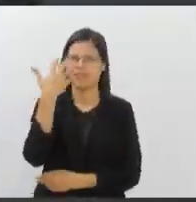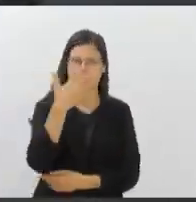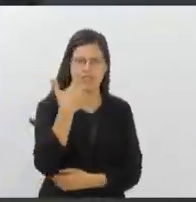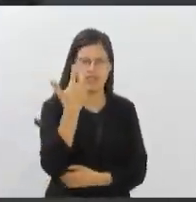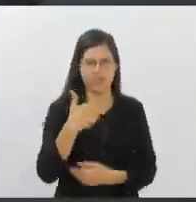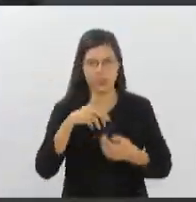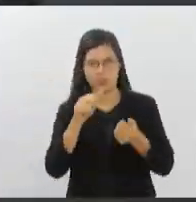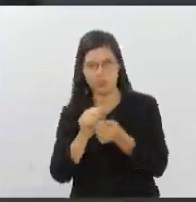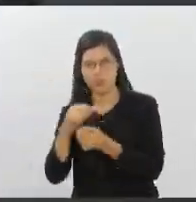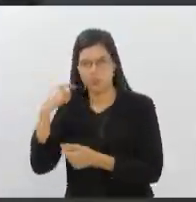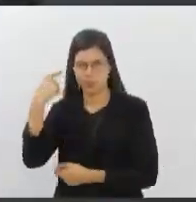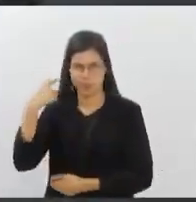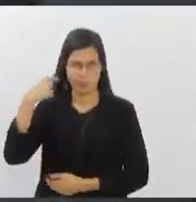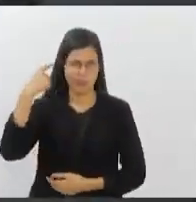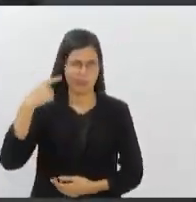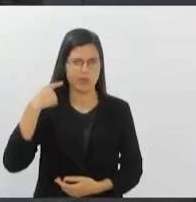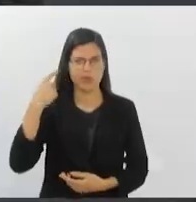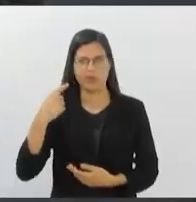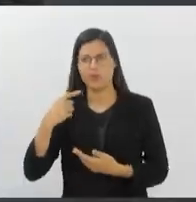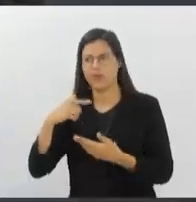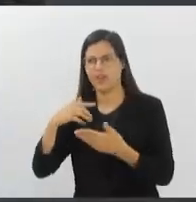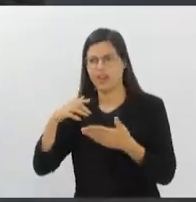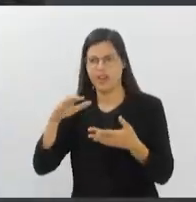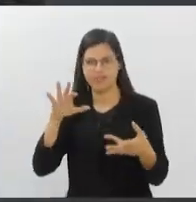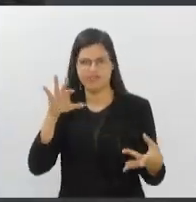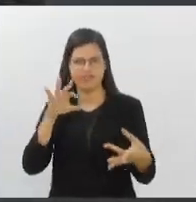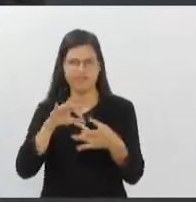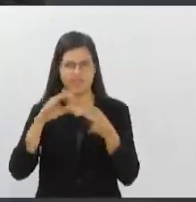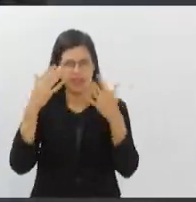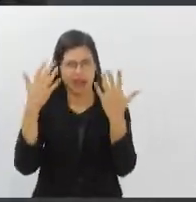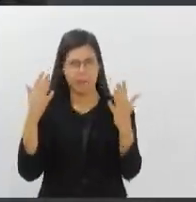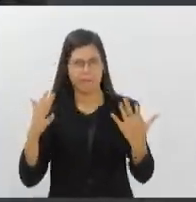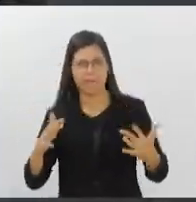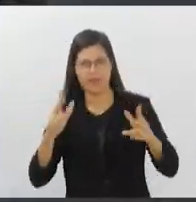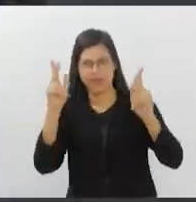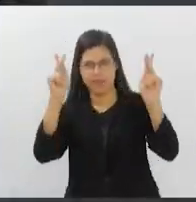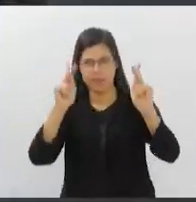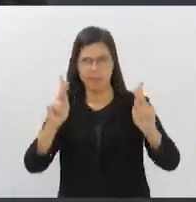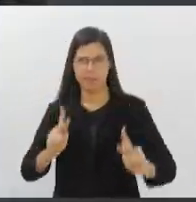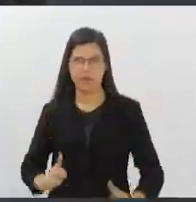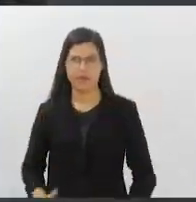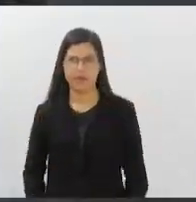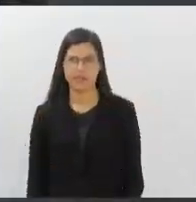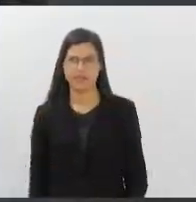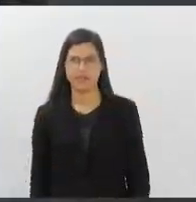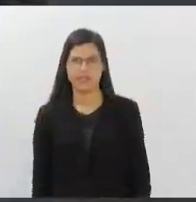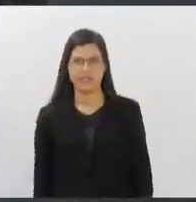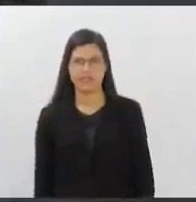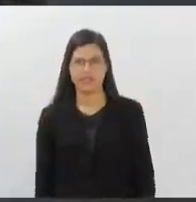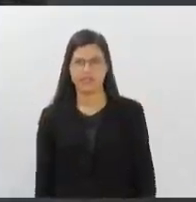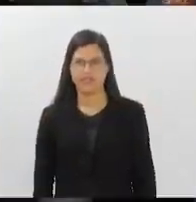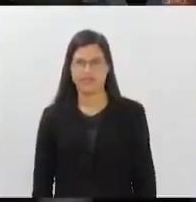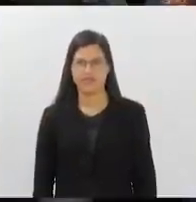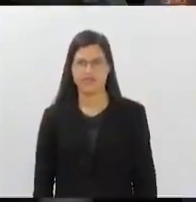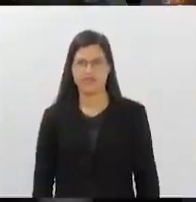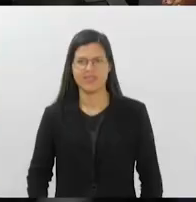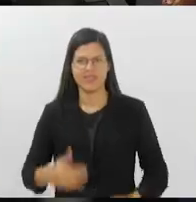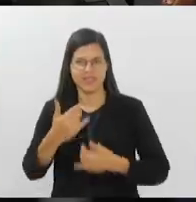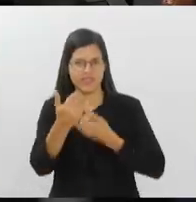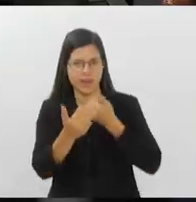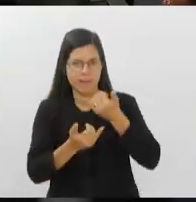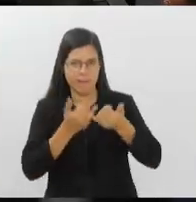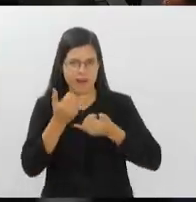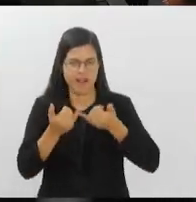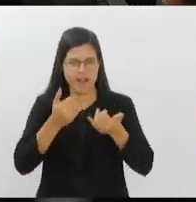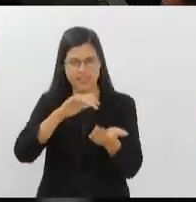junto com loucura, o samba celebrando a paz. E nessa brincadeira vem